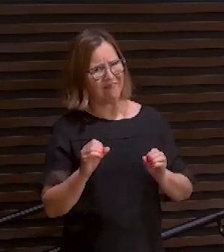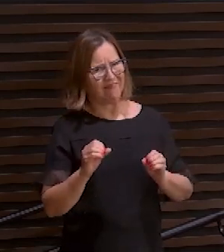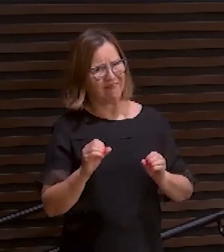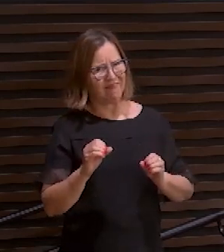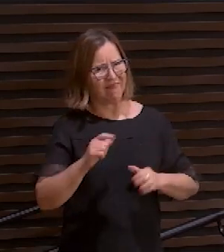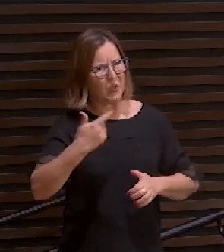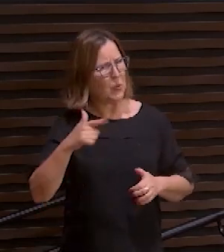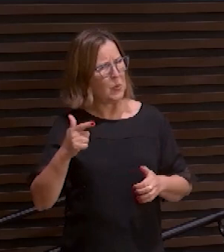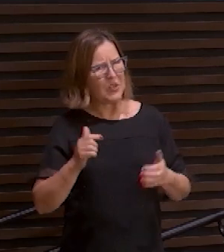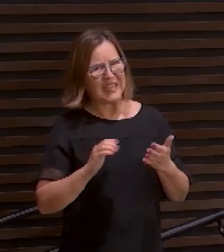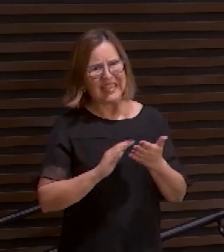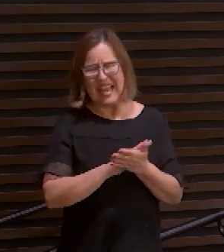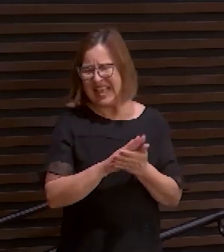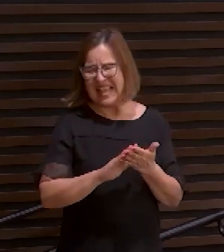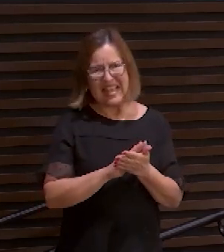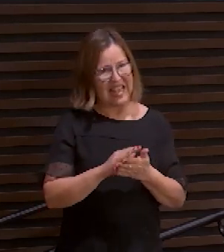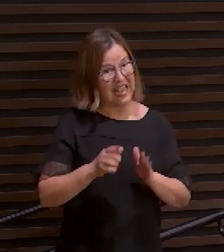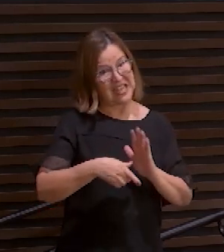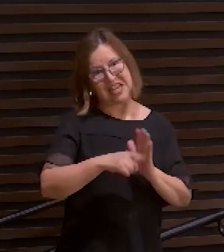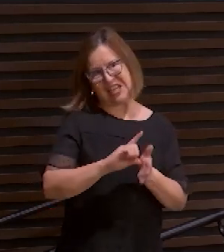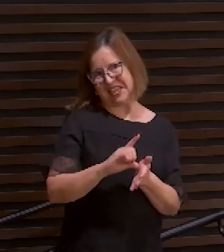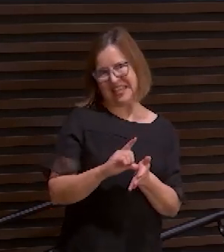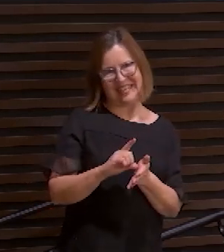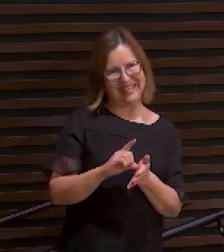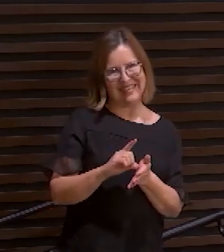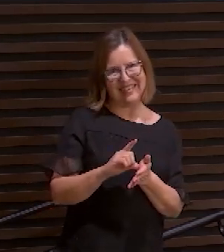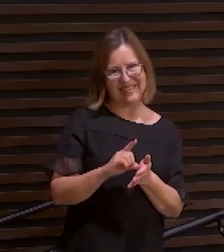Visível. Nada concreto.